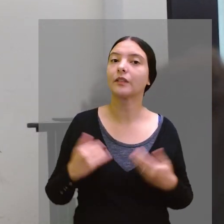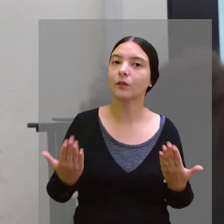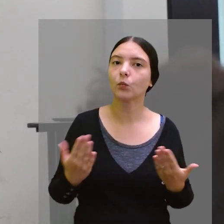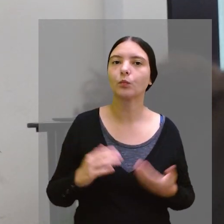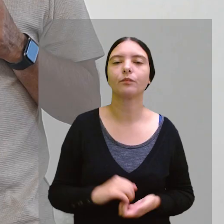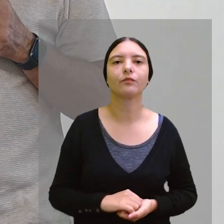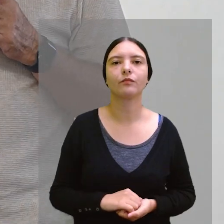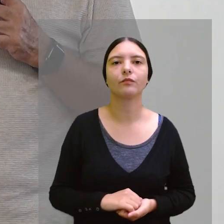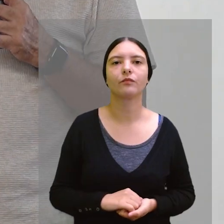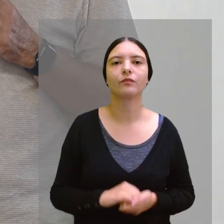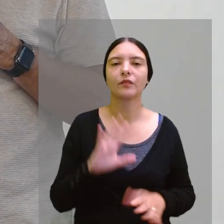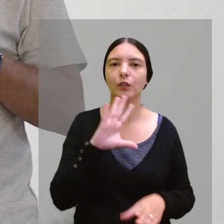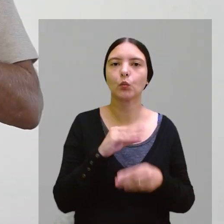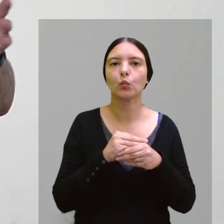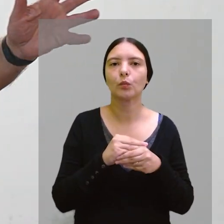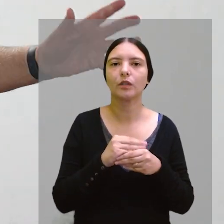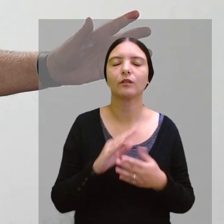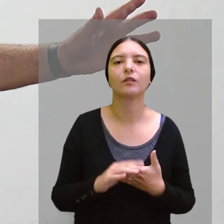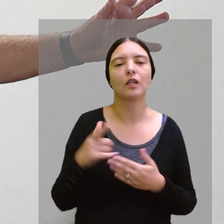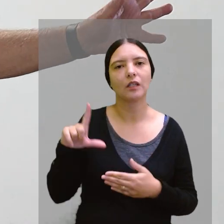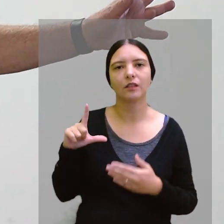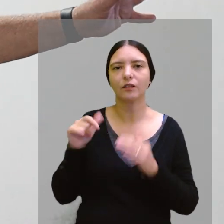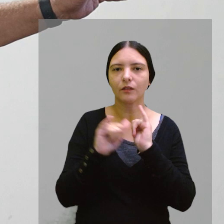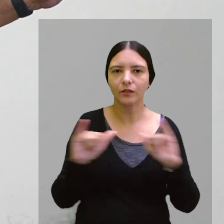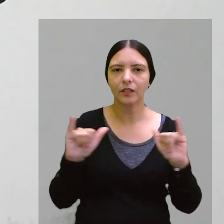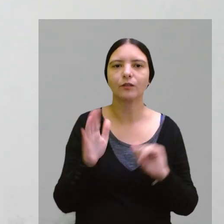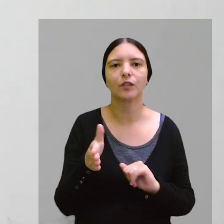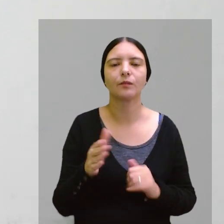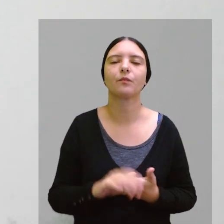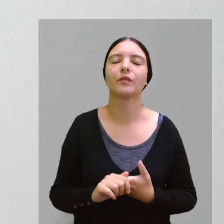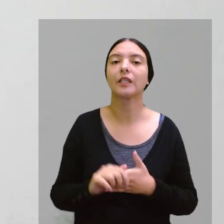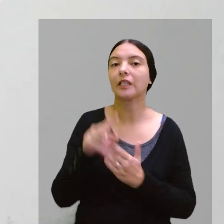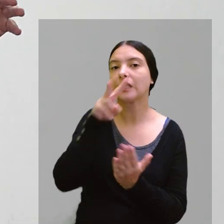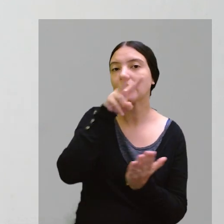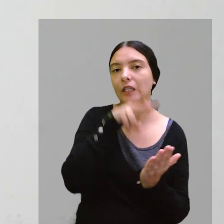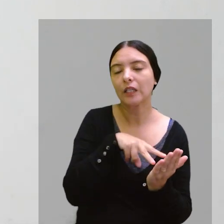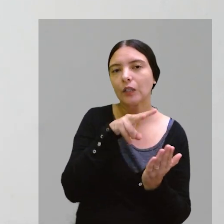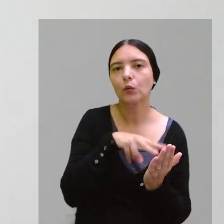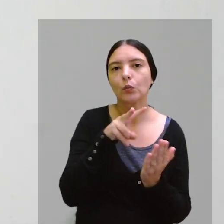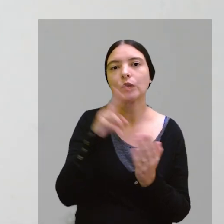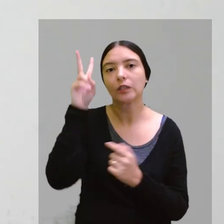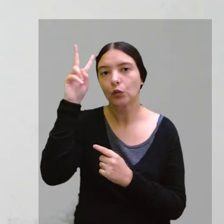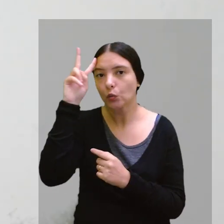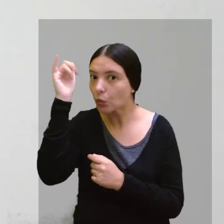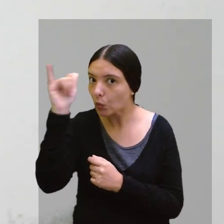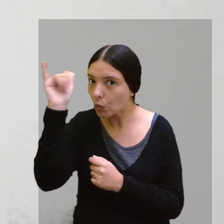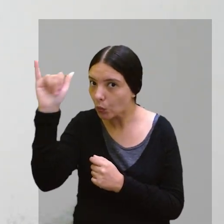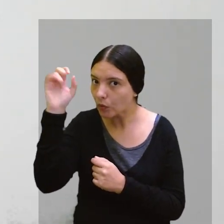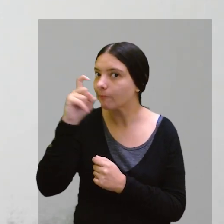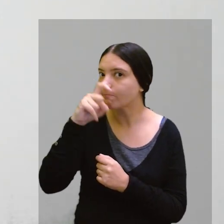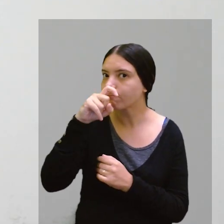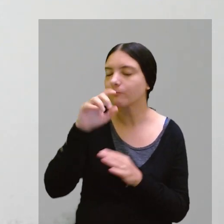Então, resumindo isso, eu já tinha adiantado para vocês, a leitura de ficção, essa leitura